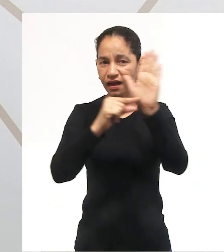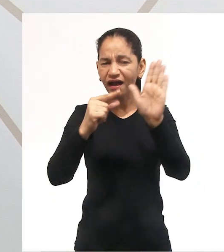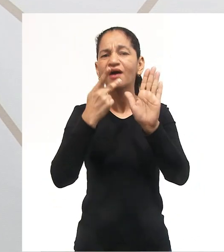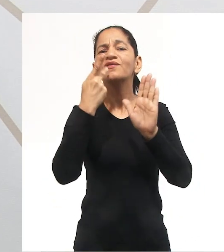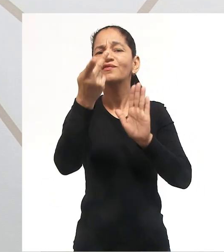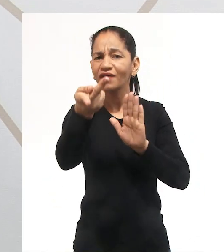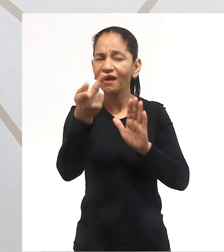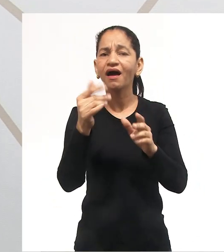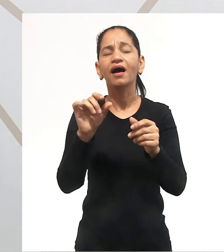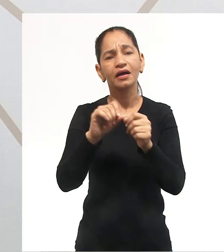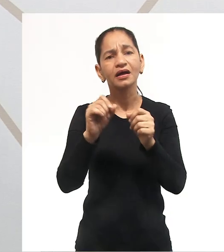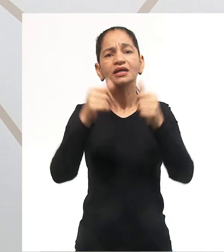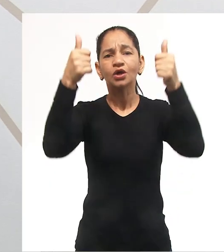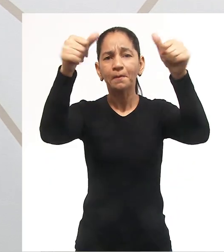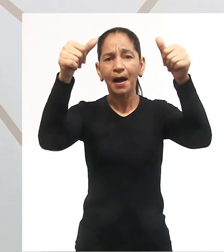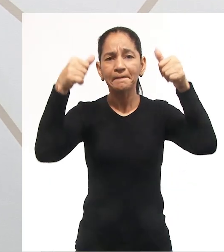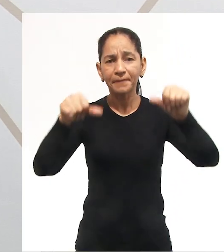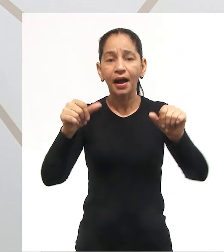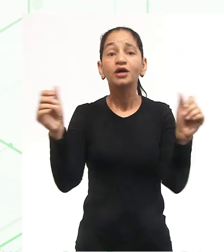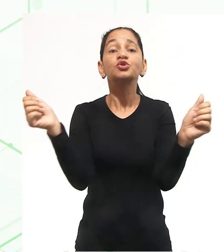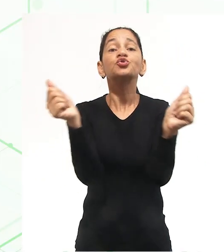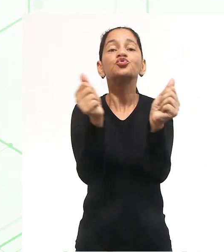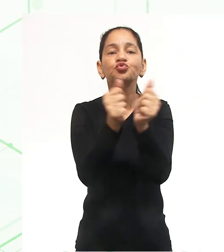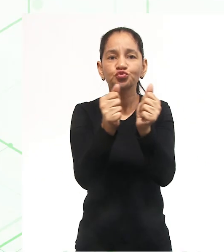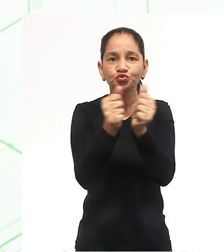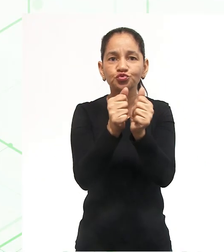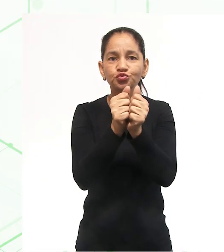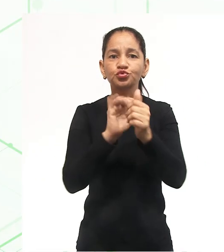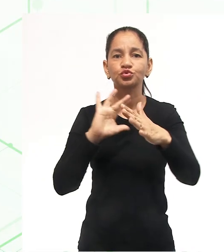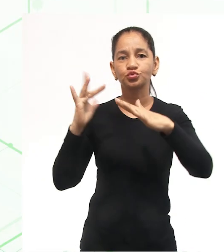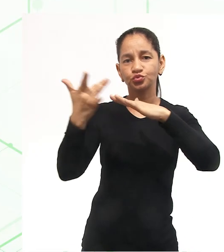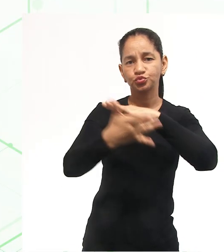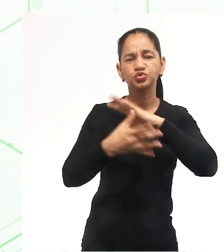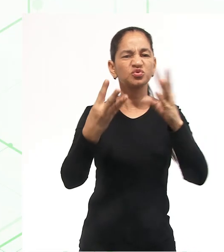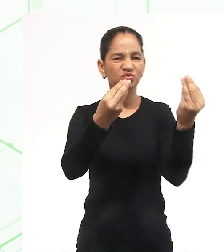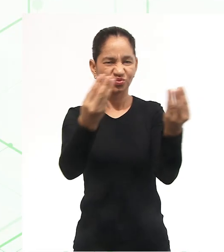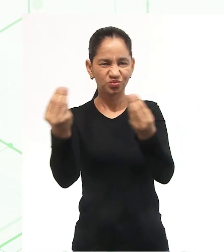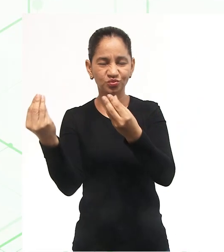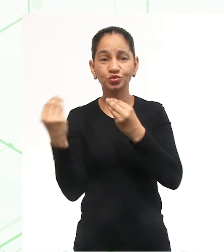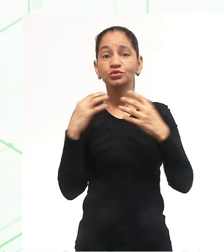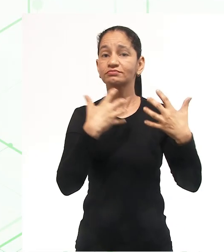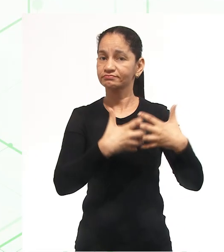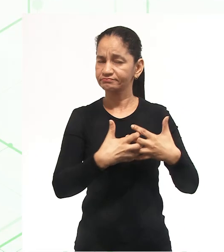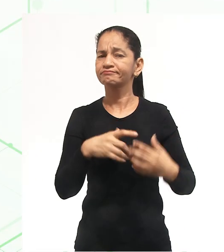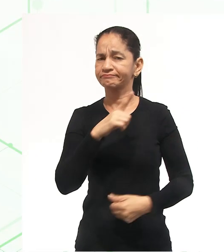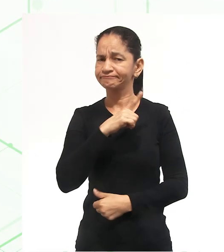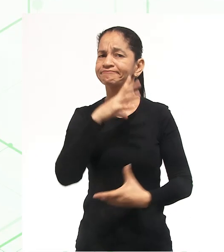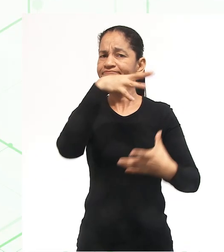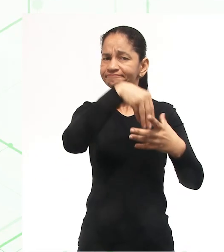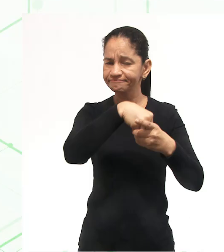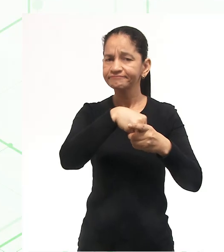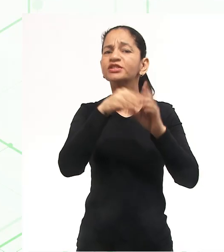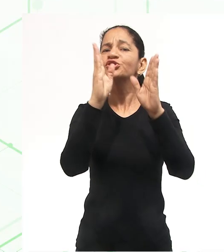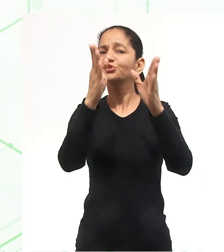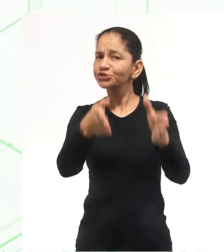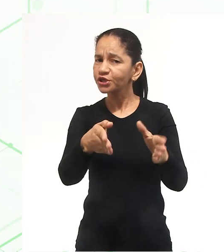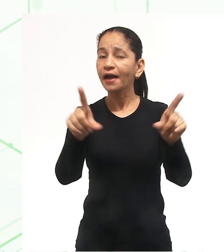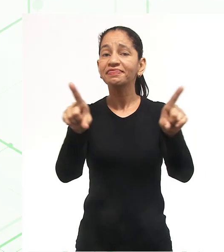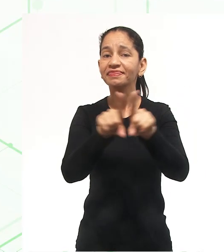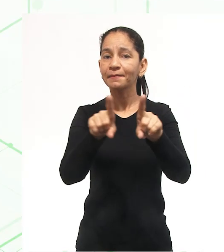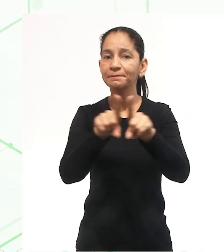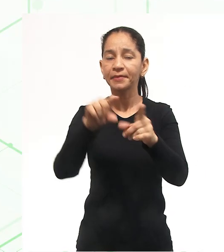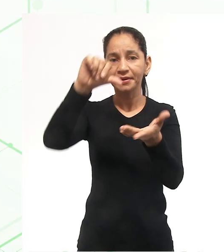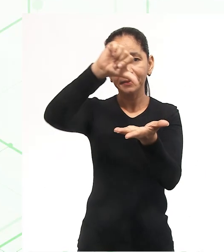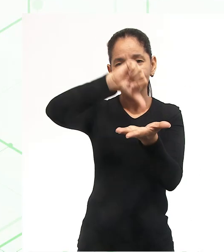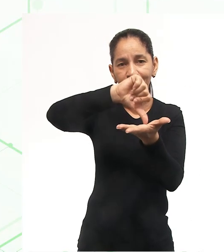comentário. Não só aí no post que vai aparecer junto às redes sociais do Instituto Federal, também do